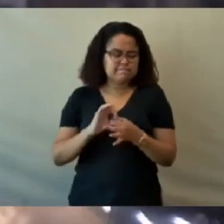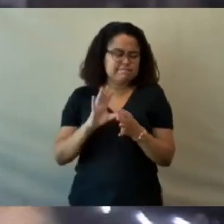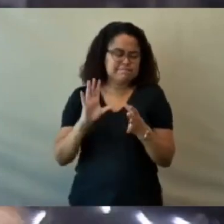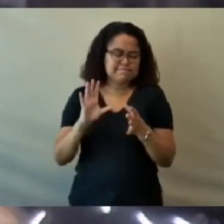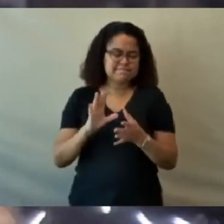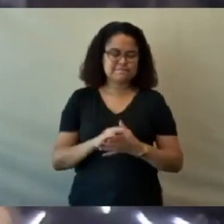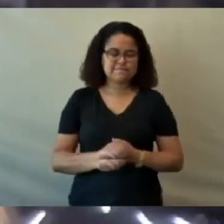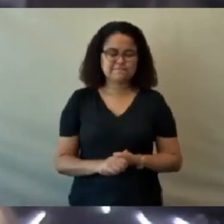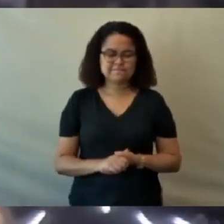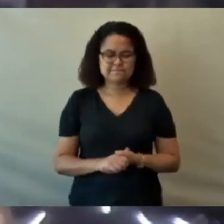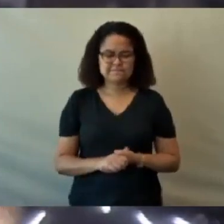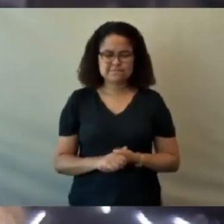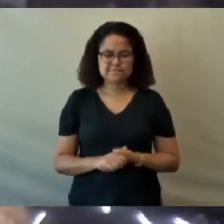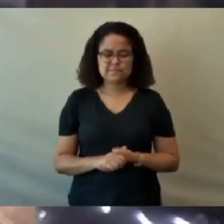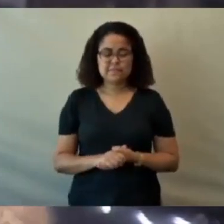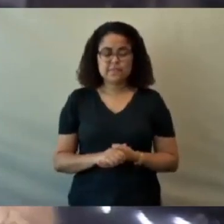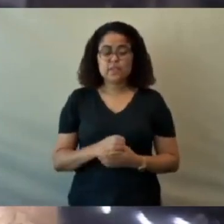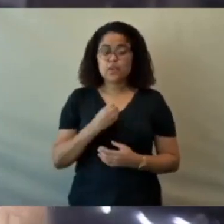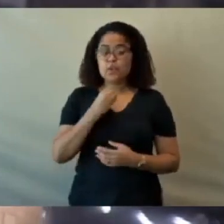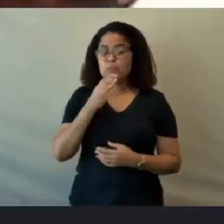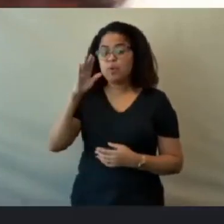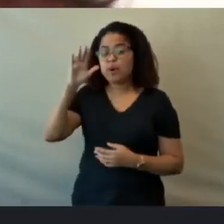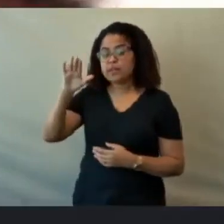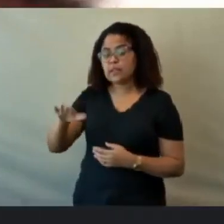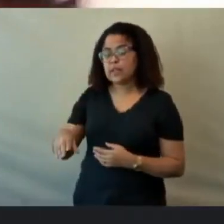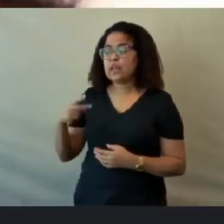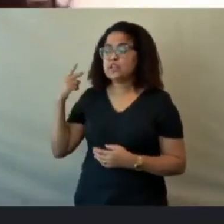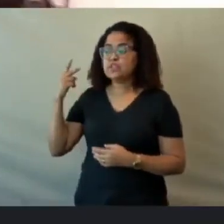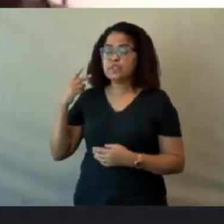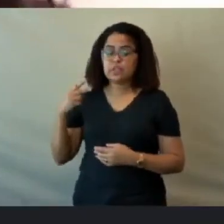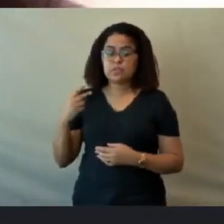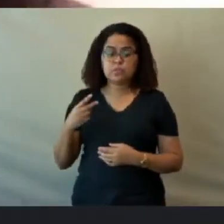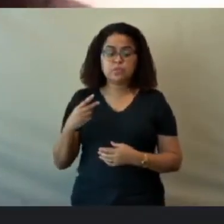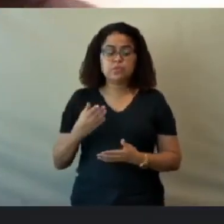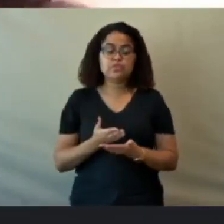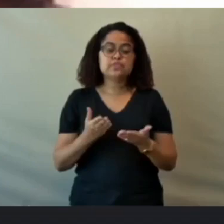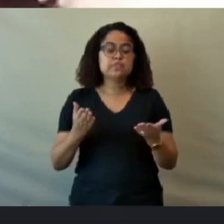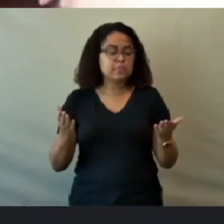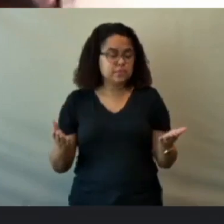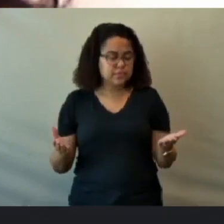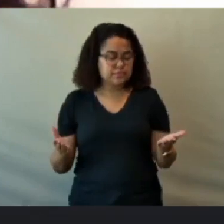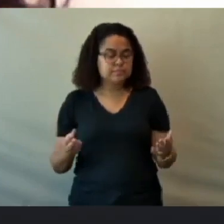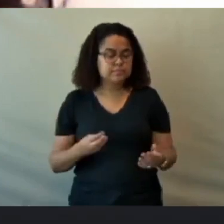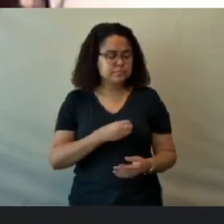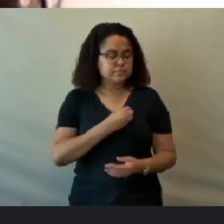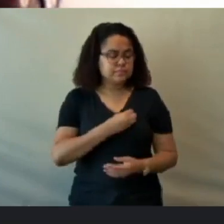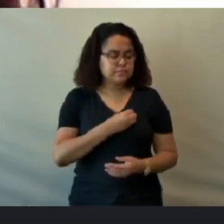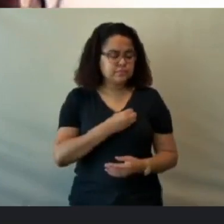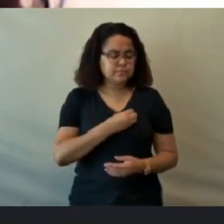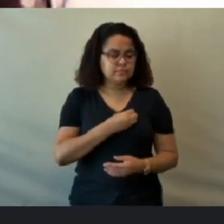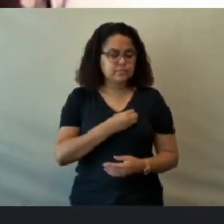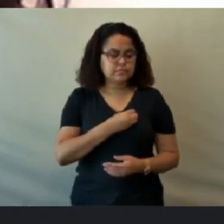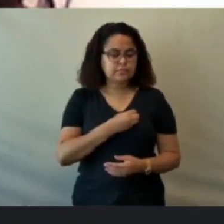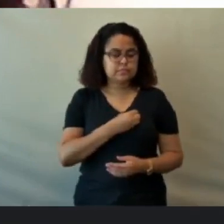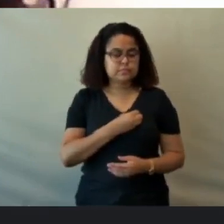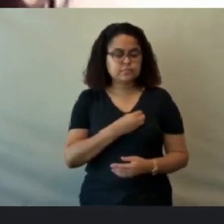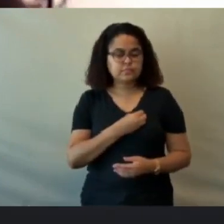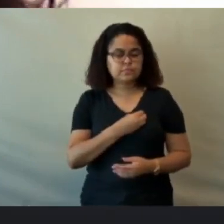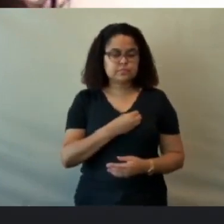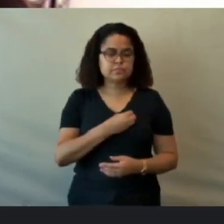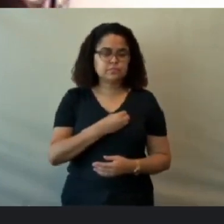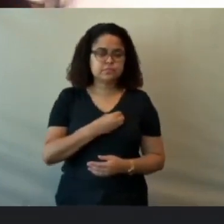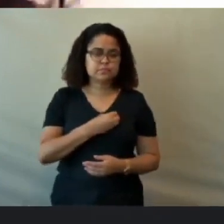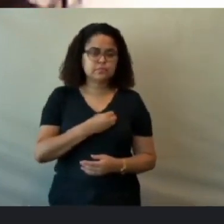Bom, boa tarde, vereador, boa tarde a todos e todas aqui presentes. Primeiro, vereador, quero também